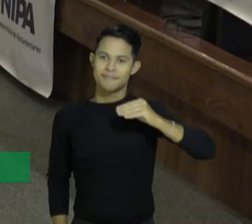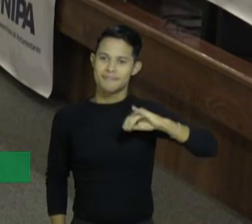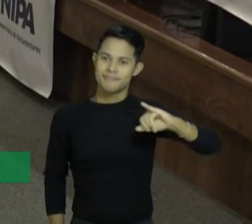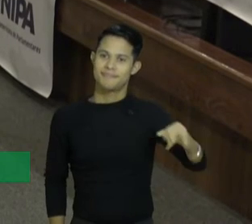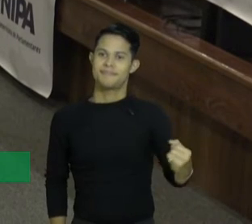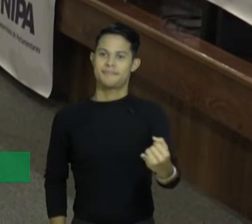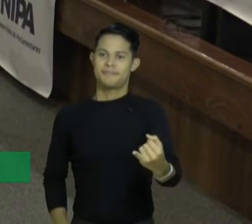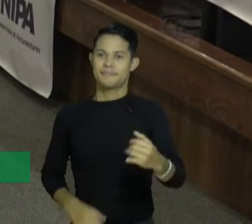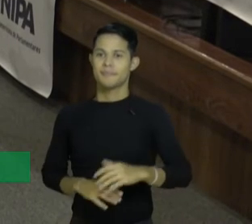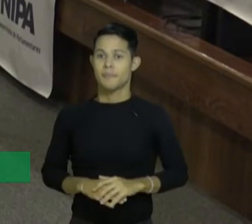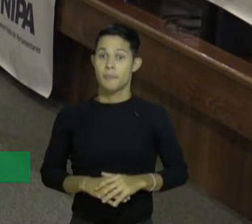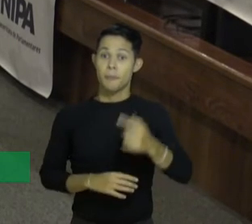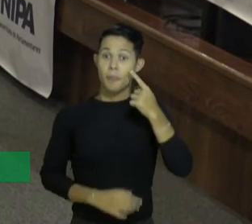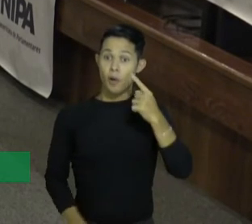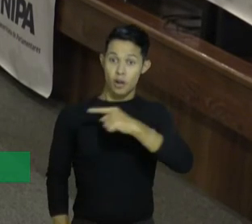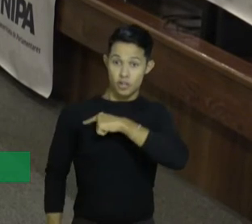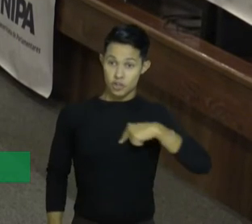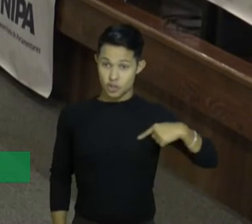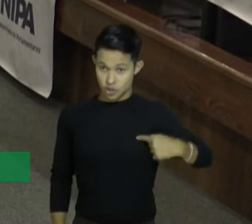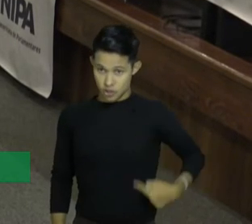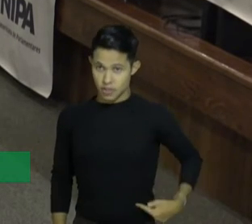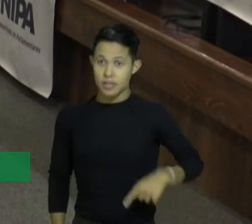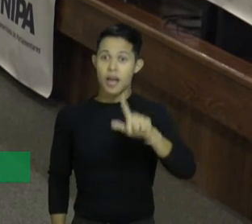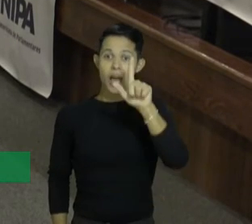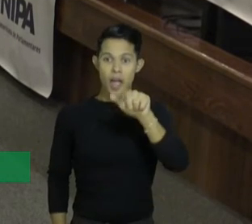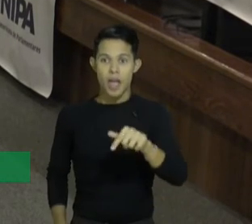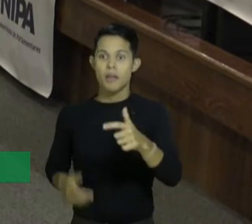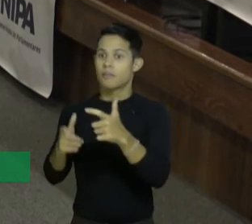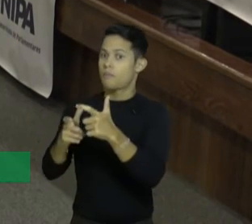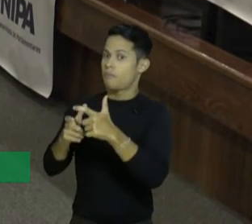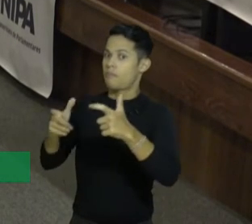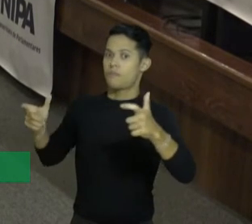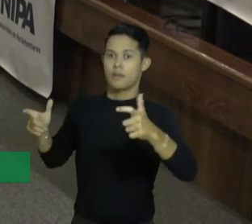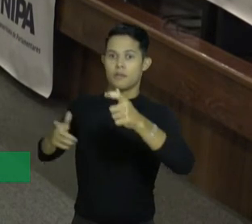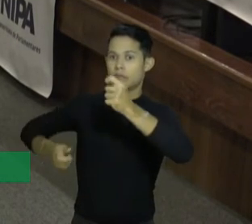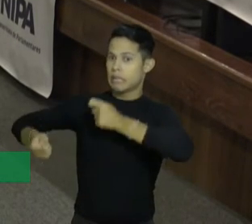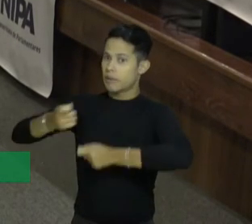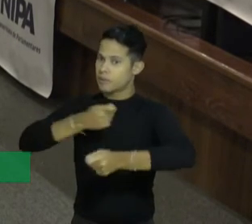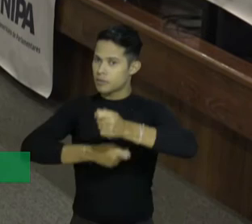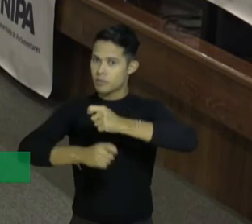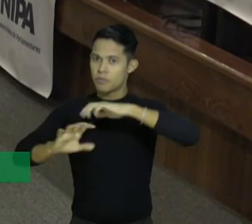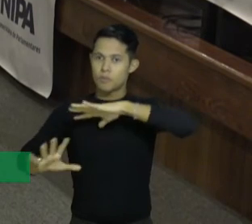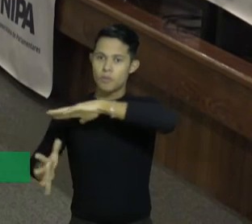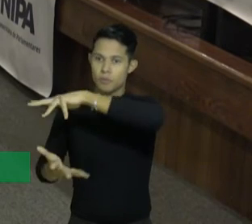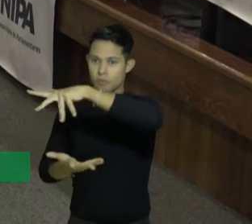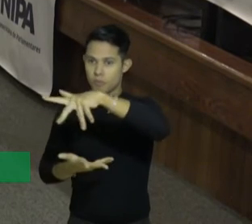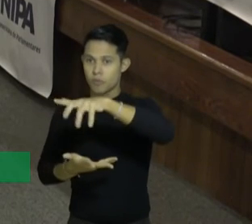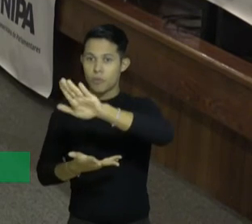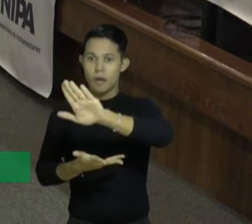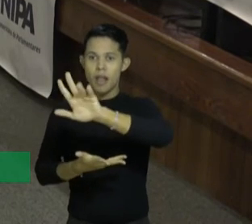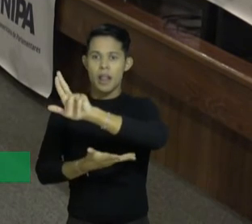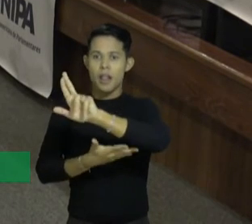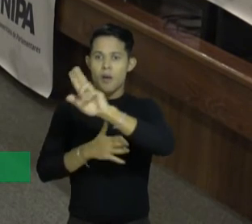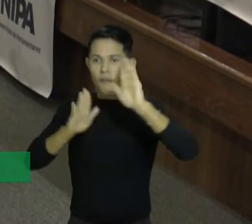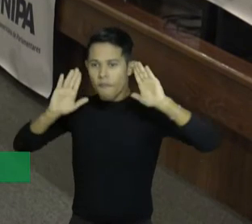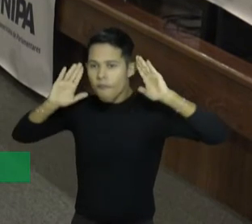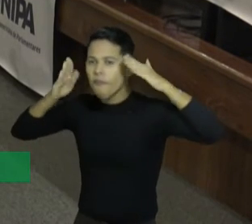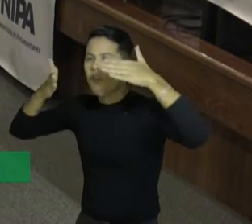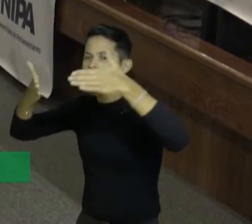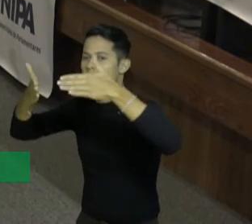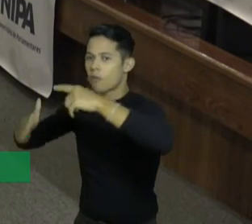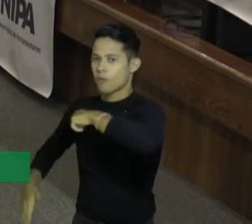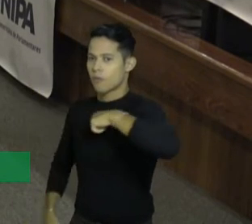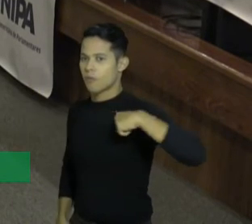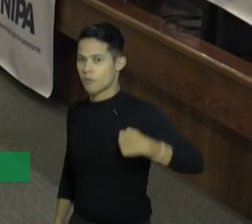grande consumidor do mundo é o grande negociador do mundo mas nós não podemos só pra China